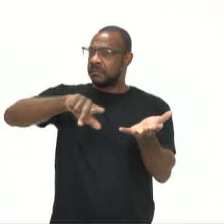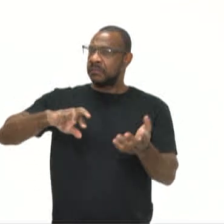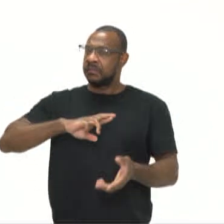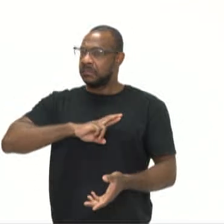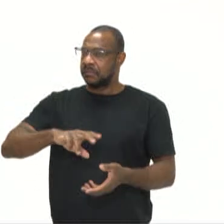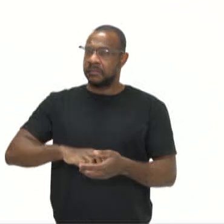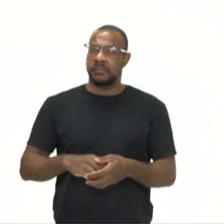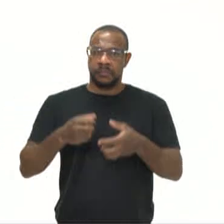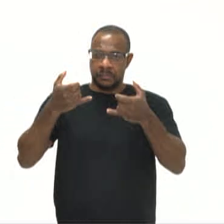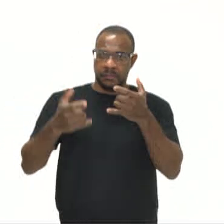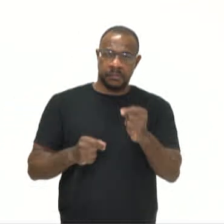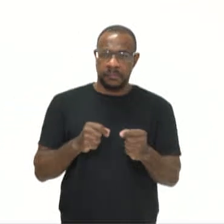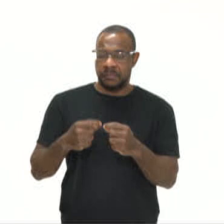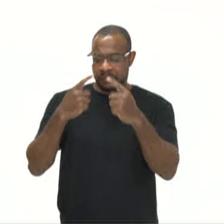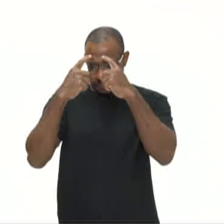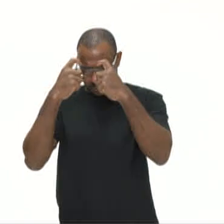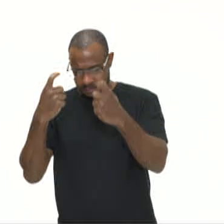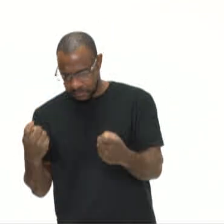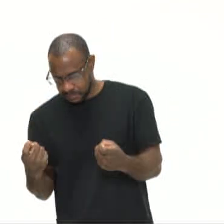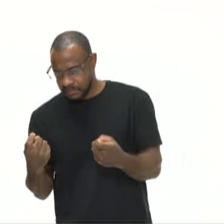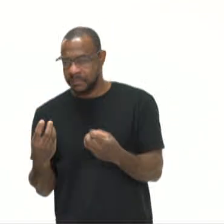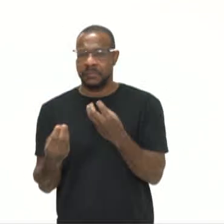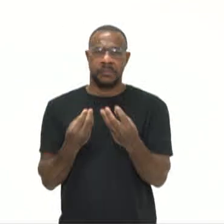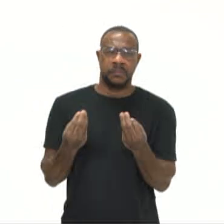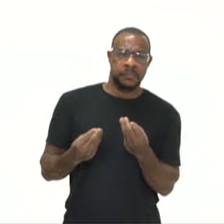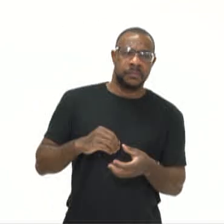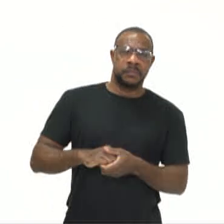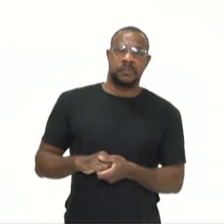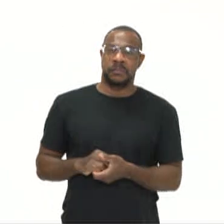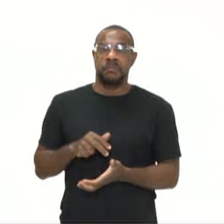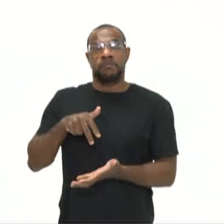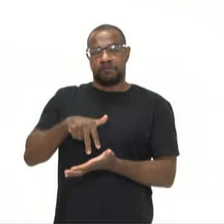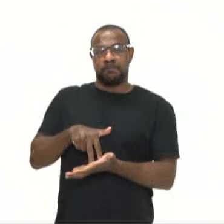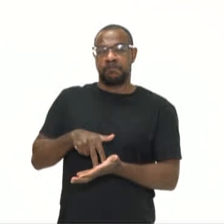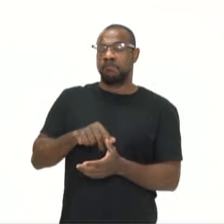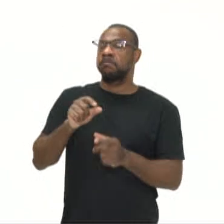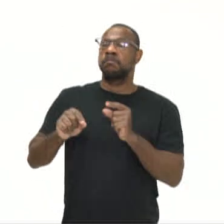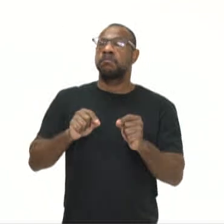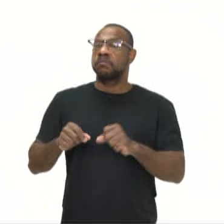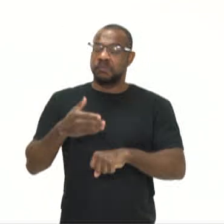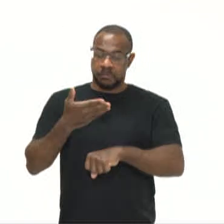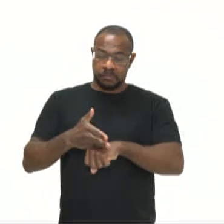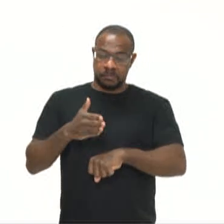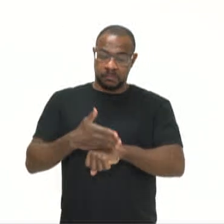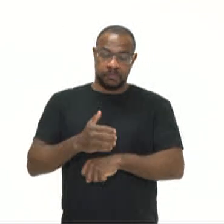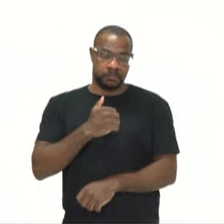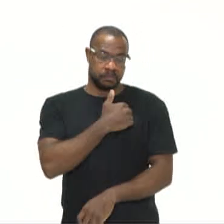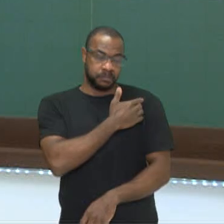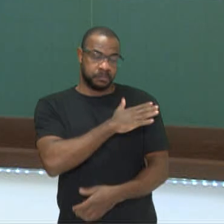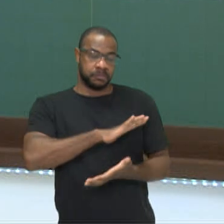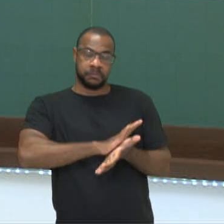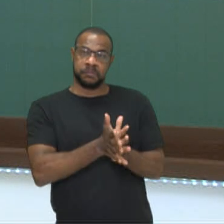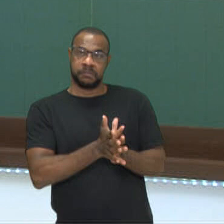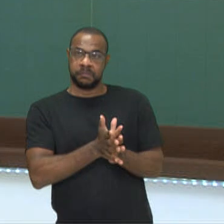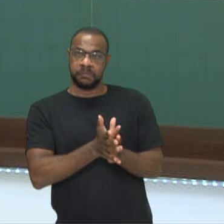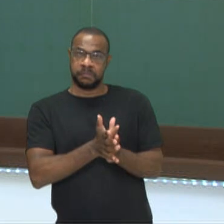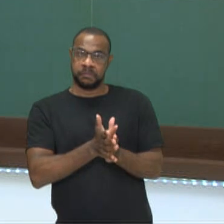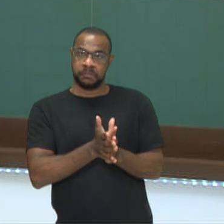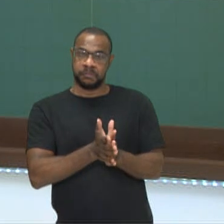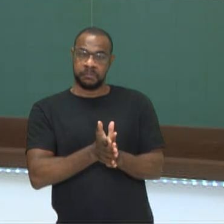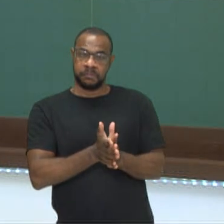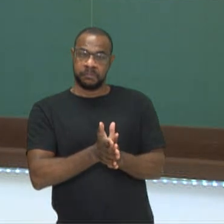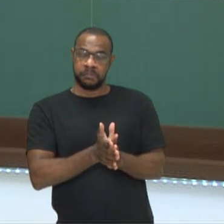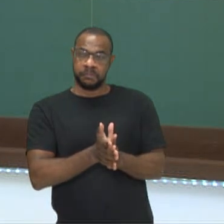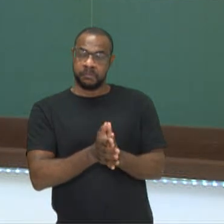sobre a intolerância, sobre a violência de cunho religioso, se posicionar frente às práticas de preconceito. Então, cabe